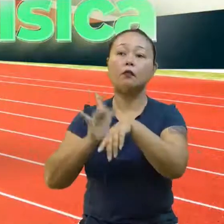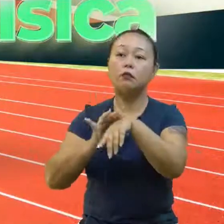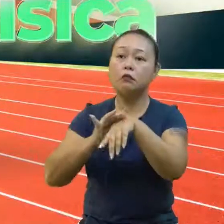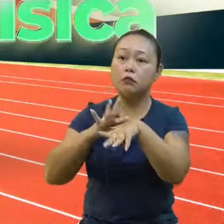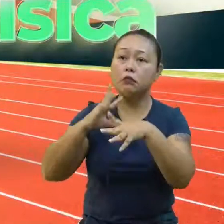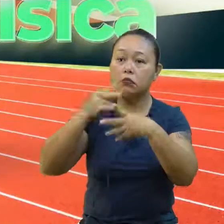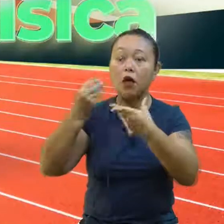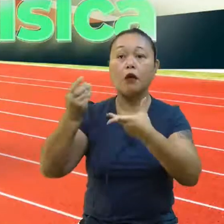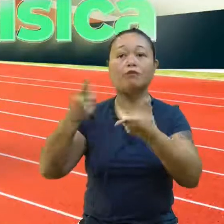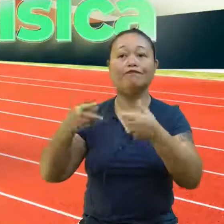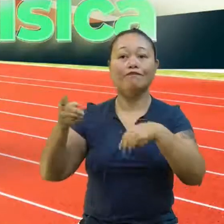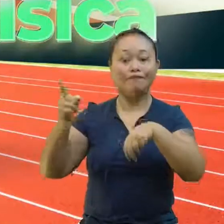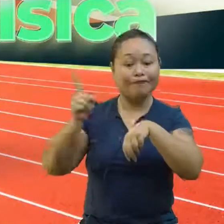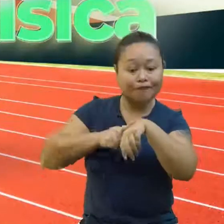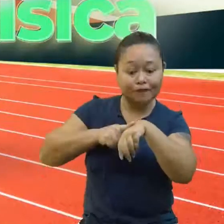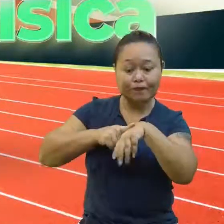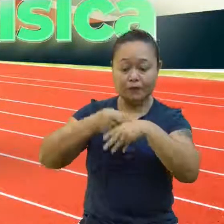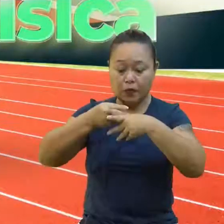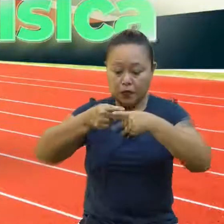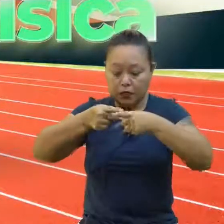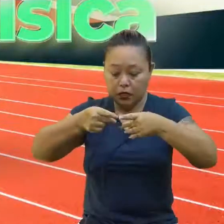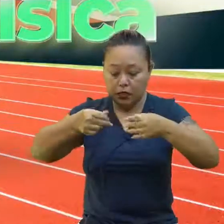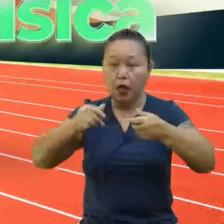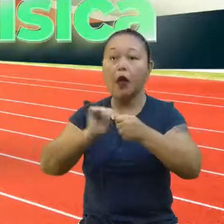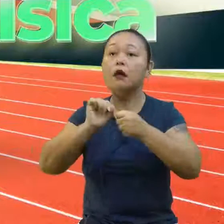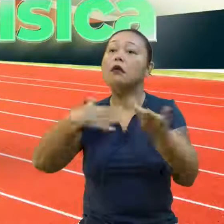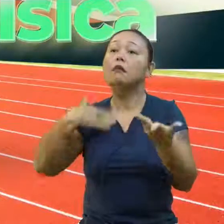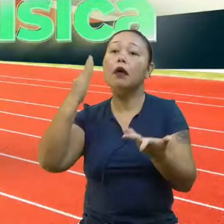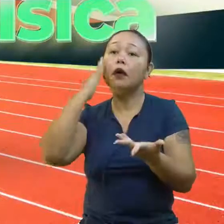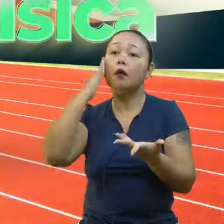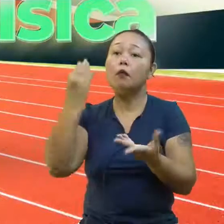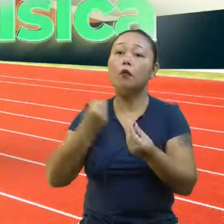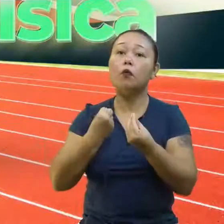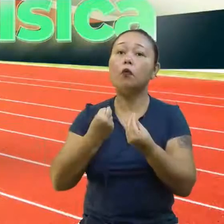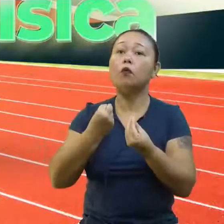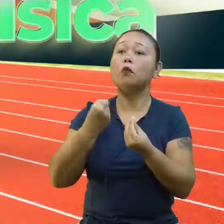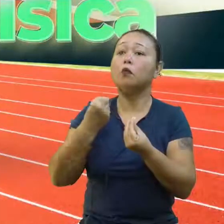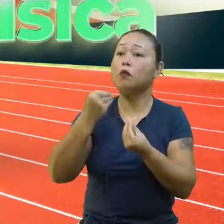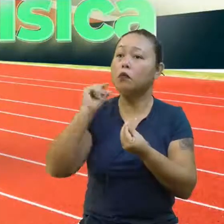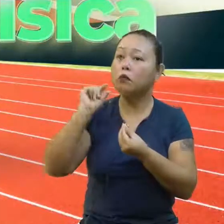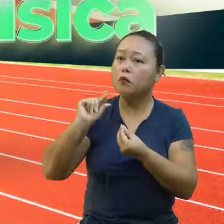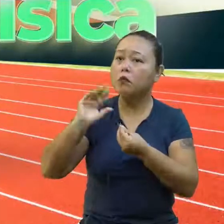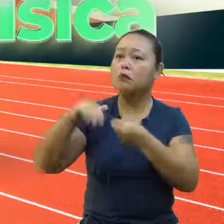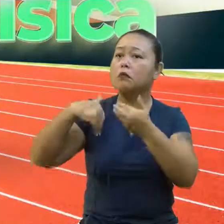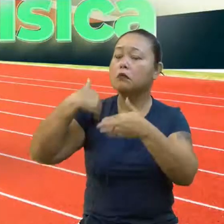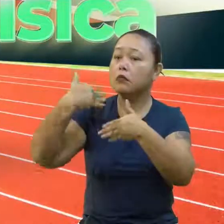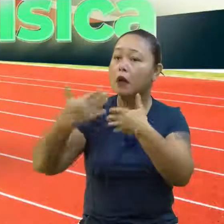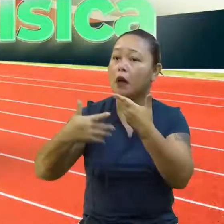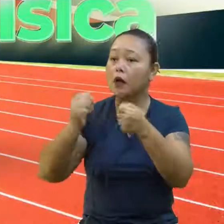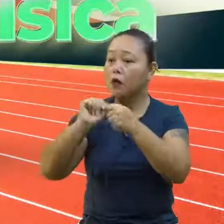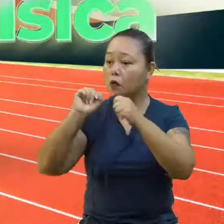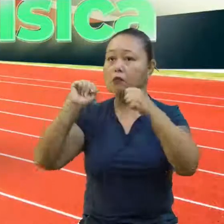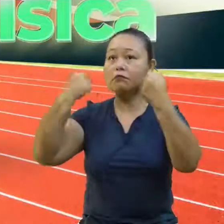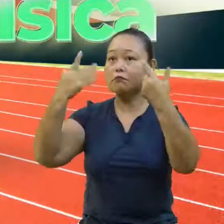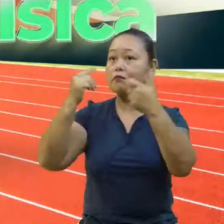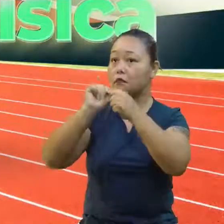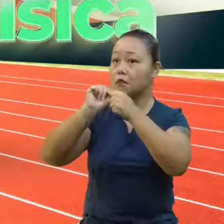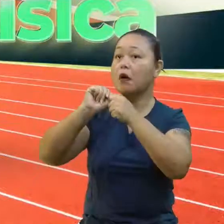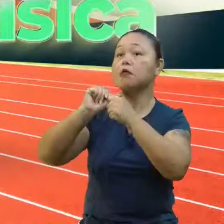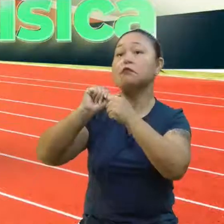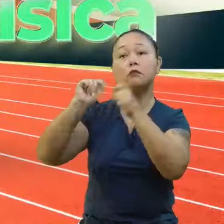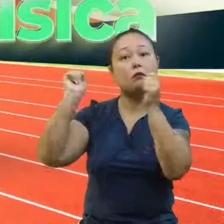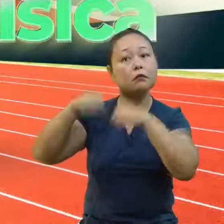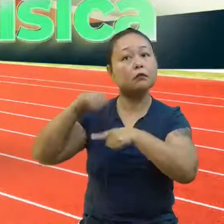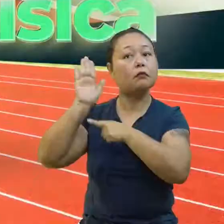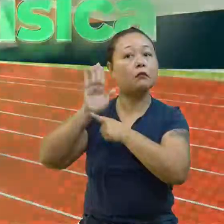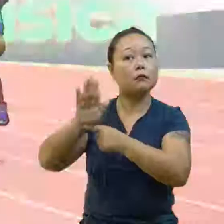e você deseja saber um pouquinho mais, E o mais importante, saber como a atividade física pode ajudar. Então vamos para a nossa